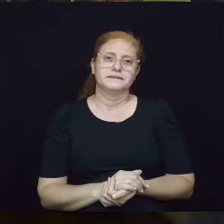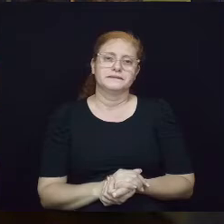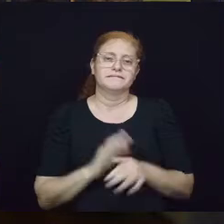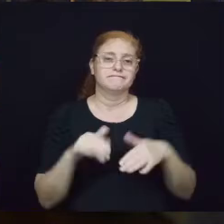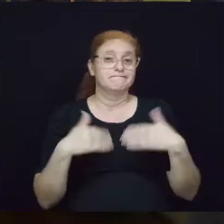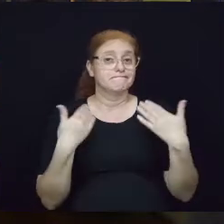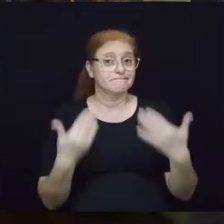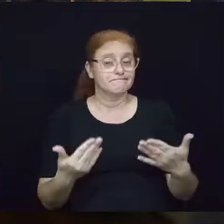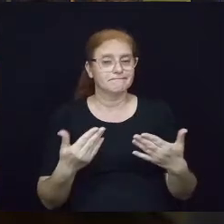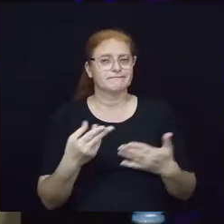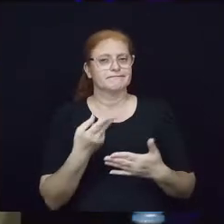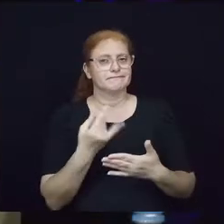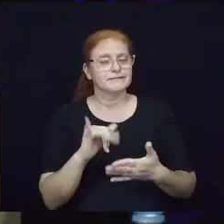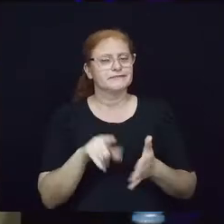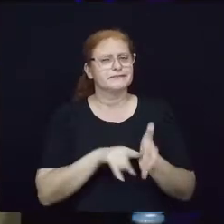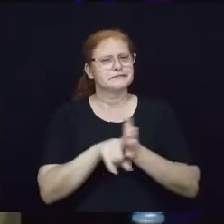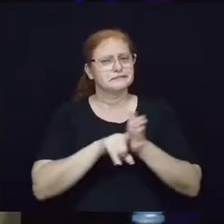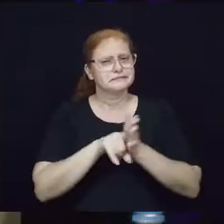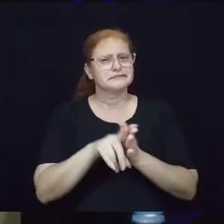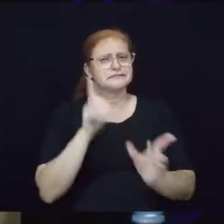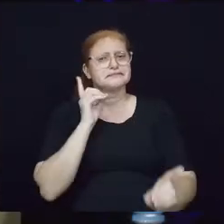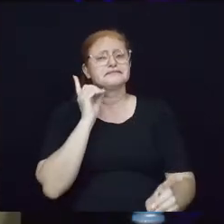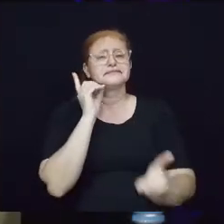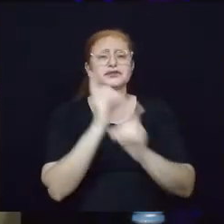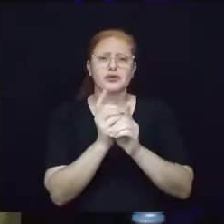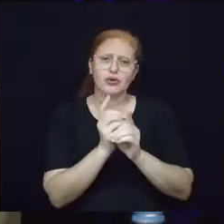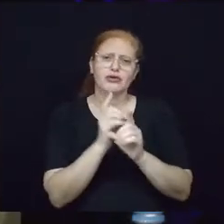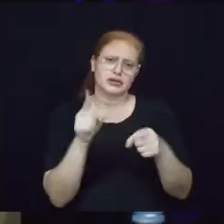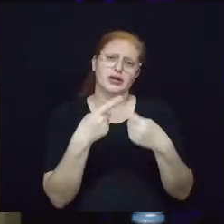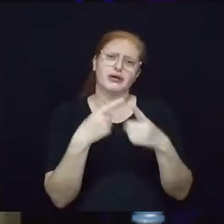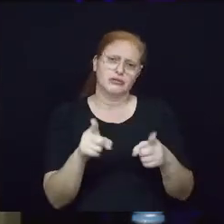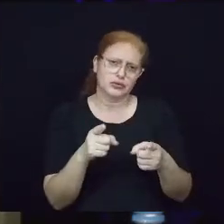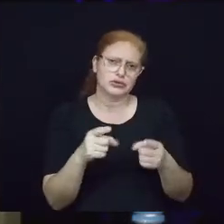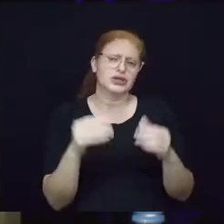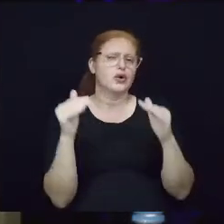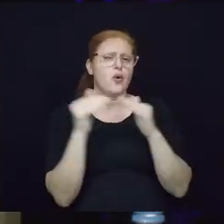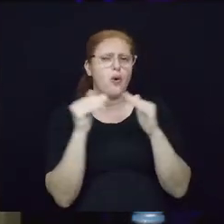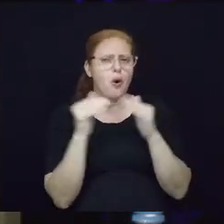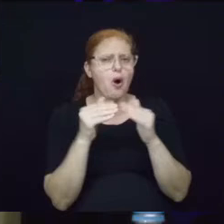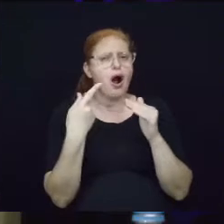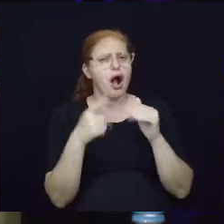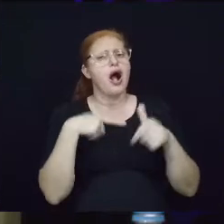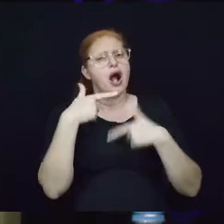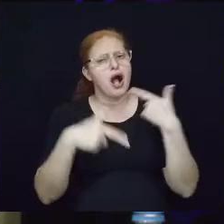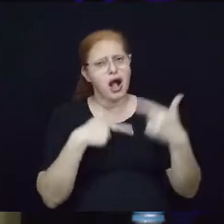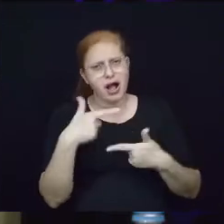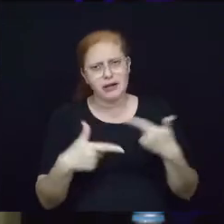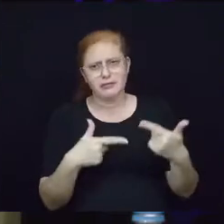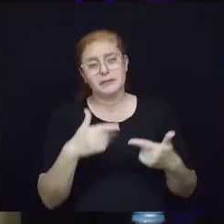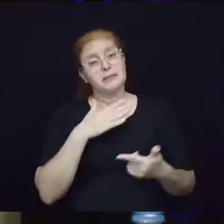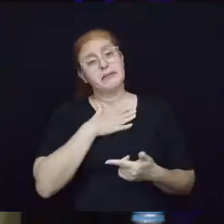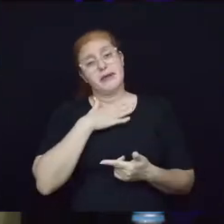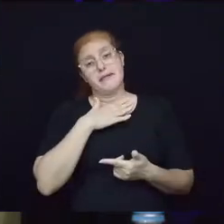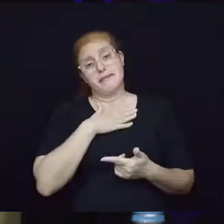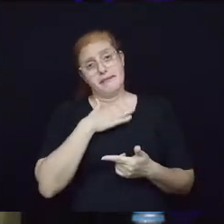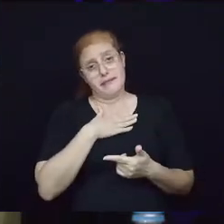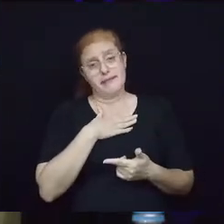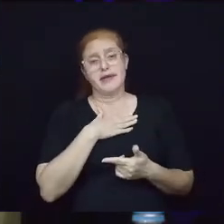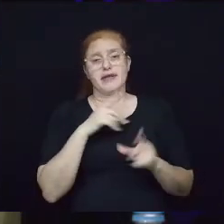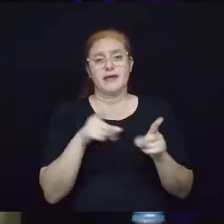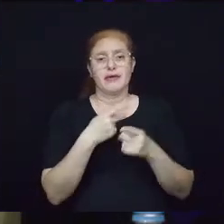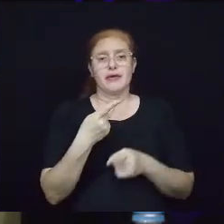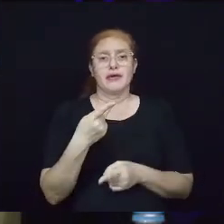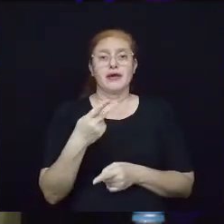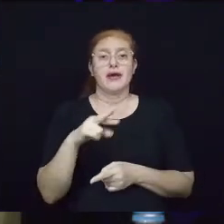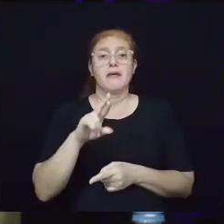bom, tu vai pesquisando até que acha um nicho que fica bem adequado ao teu trabalho. E esse nicho é música eletrônica, Progressive